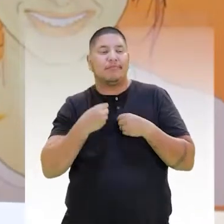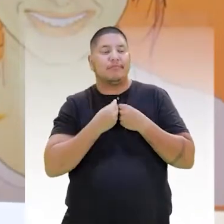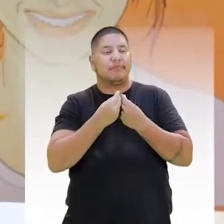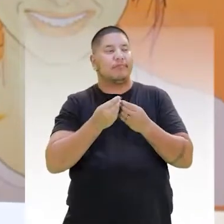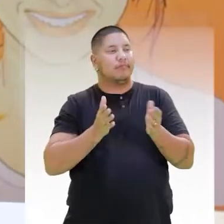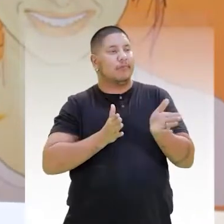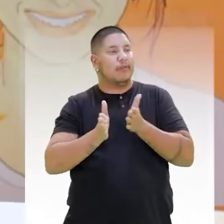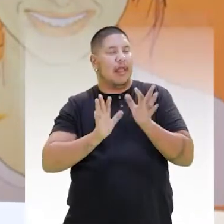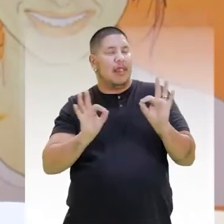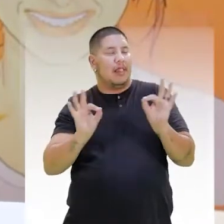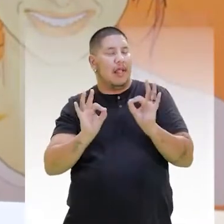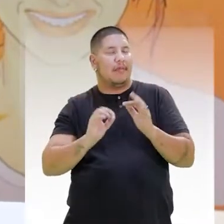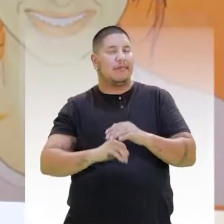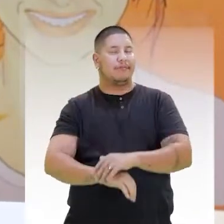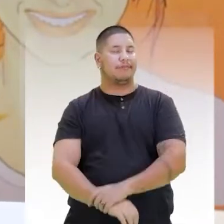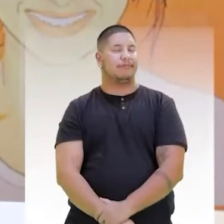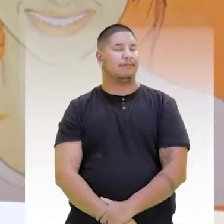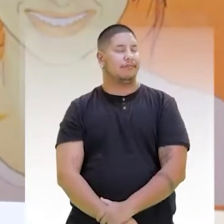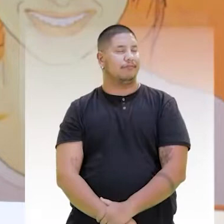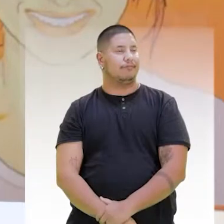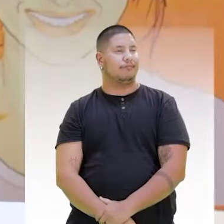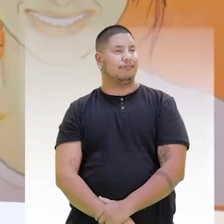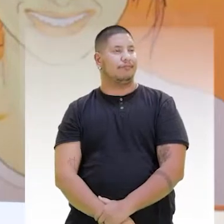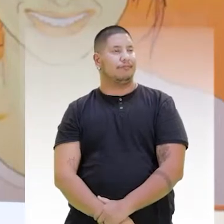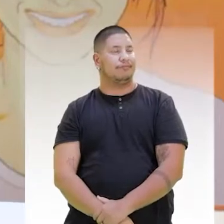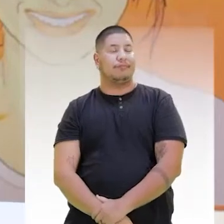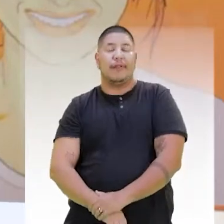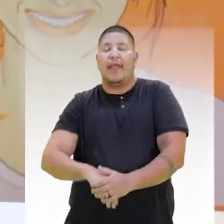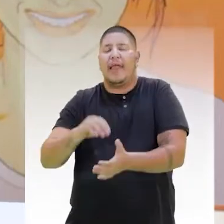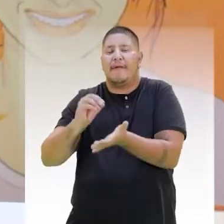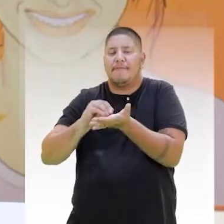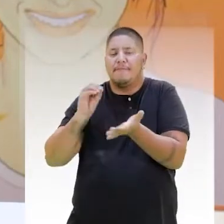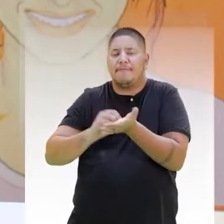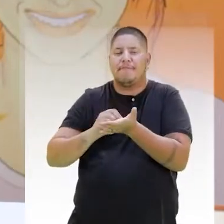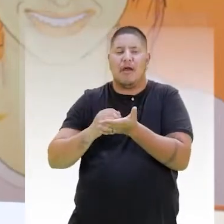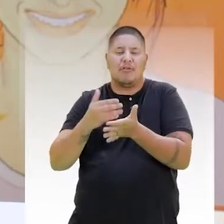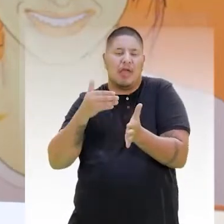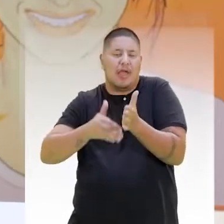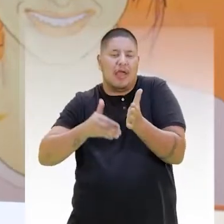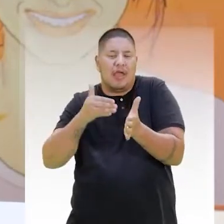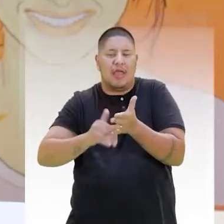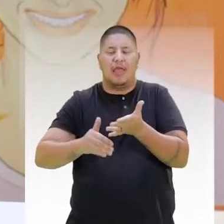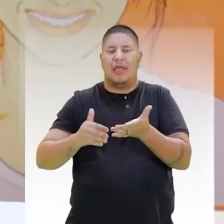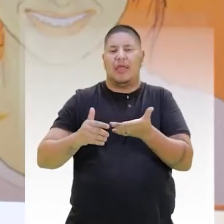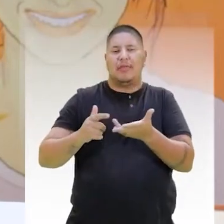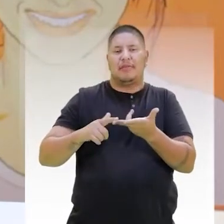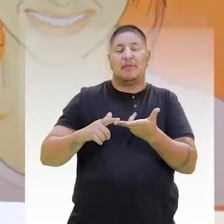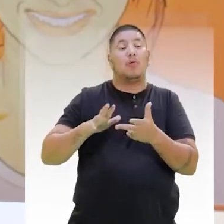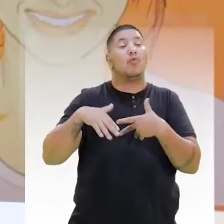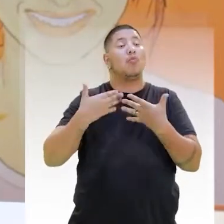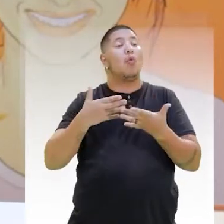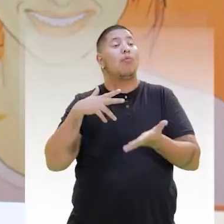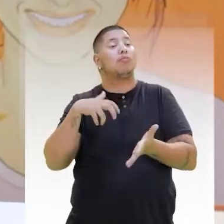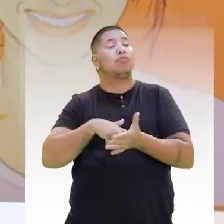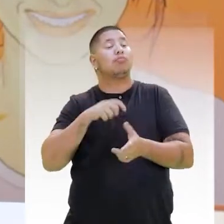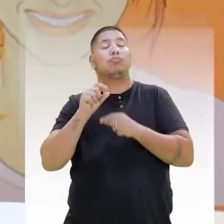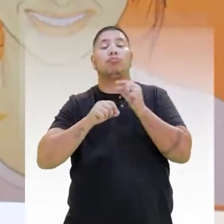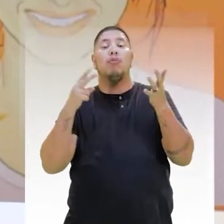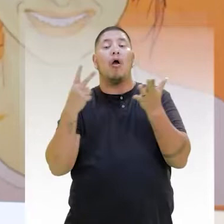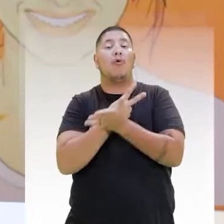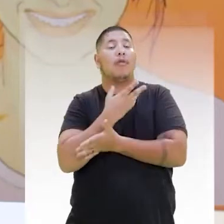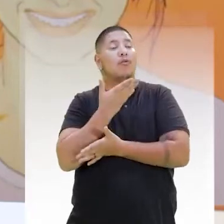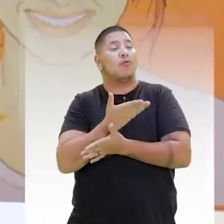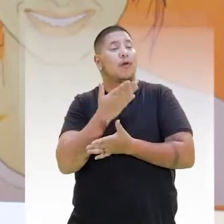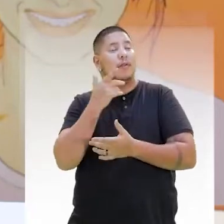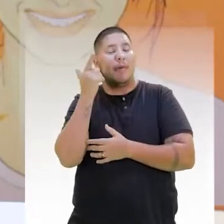proporciona para esse trabalhador um ambiente acessível, um ambiente ali sem barreiras. Quais são as sanções? O que vai acontecer com esse empregador